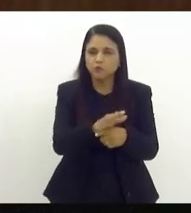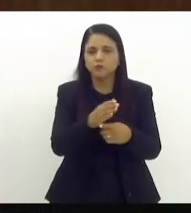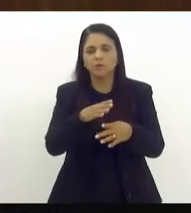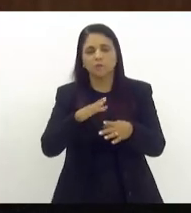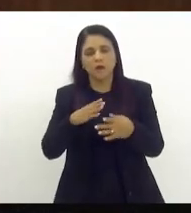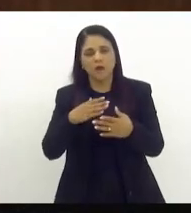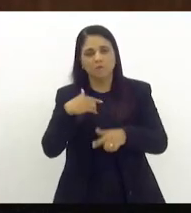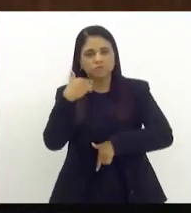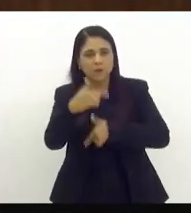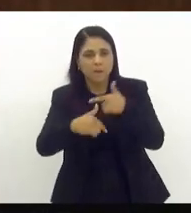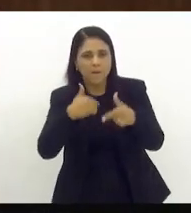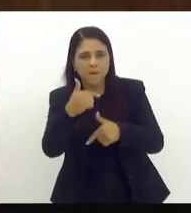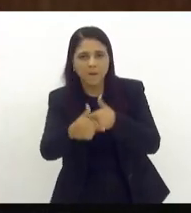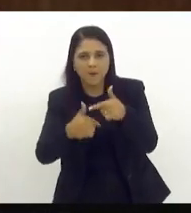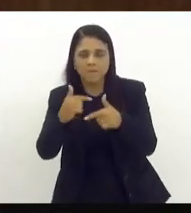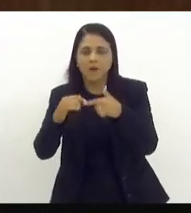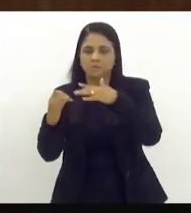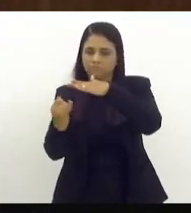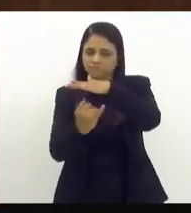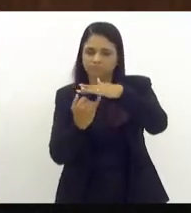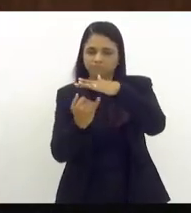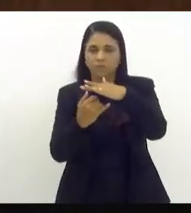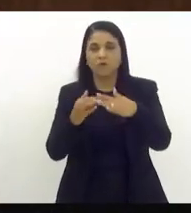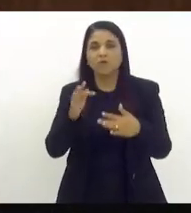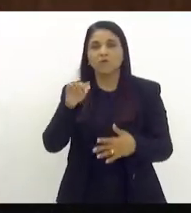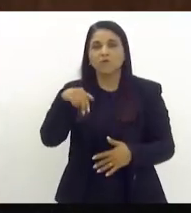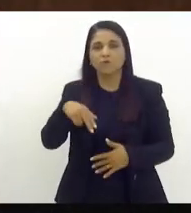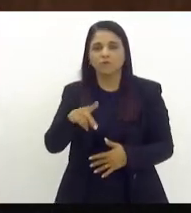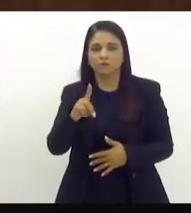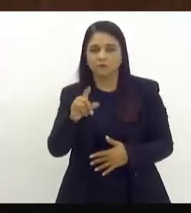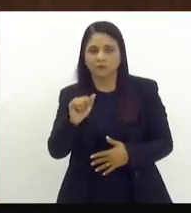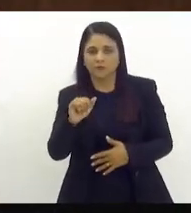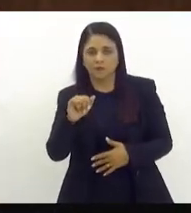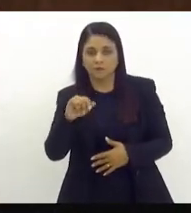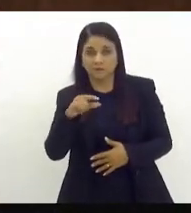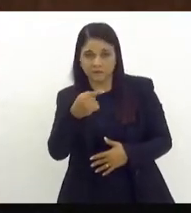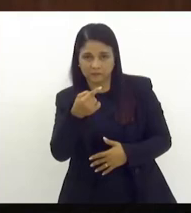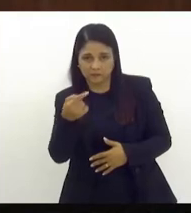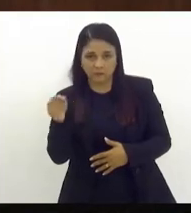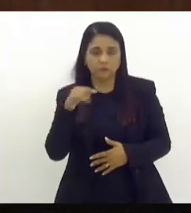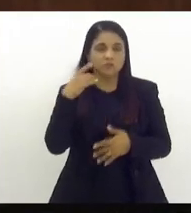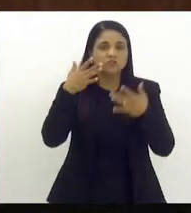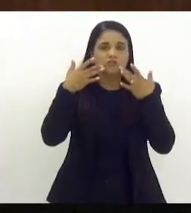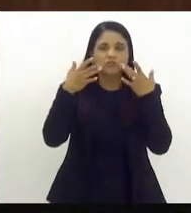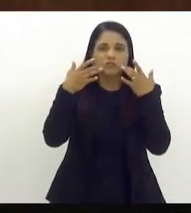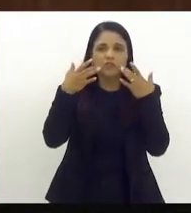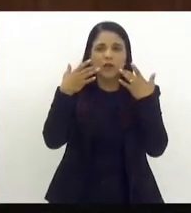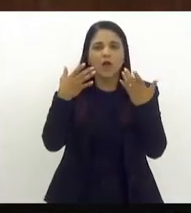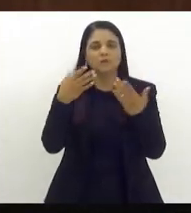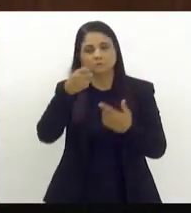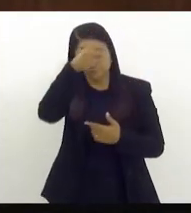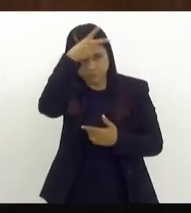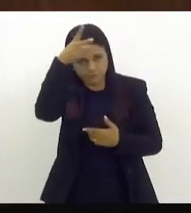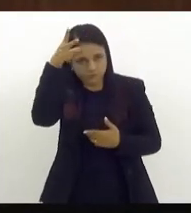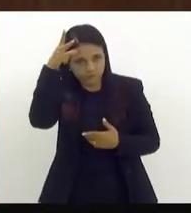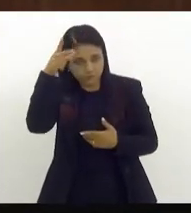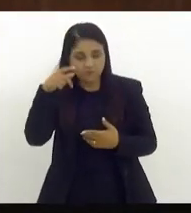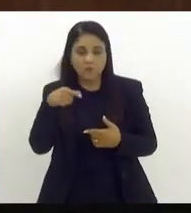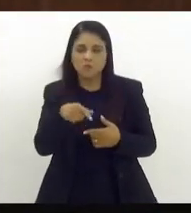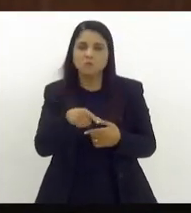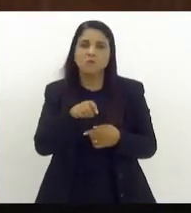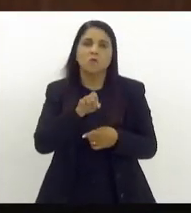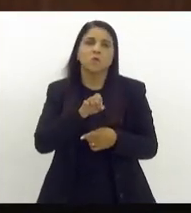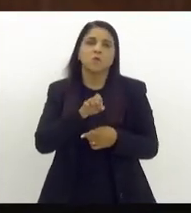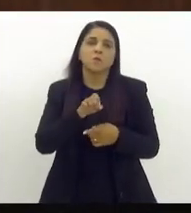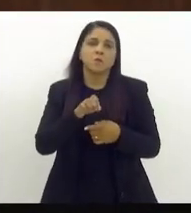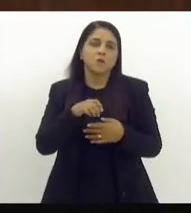atividades da Fundação de Teatro, do Teatro Municipal, que é um equipamento público dos mais importantes